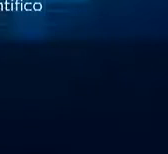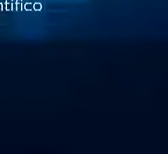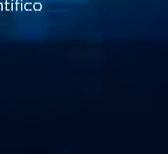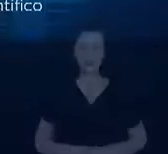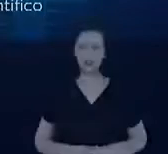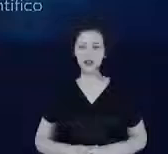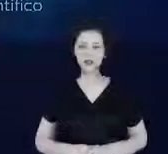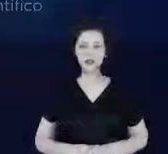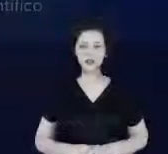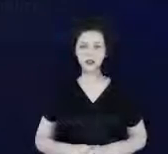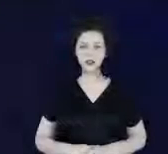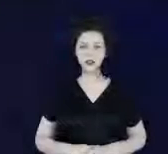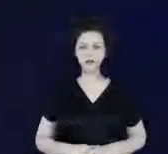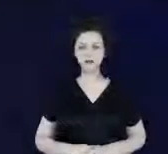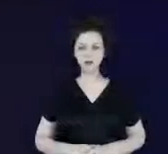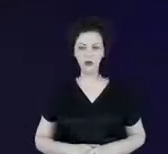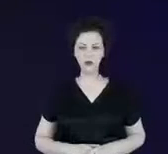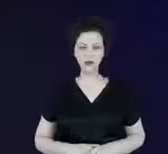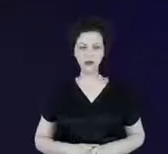Oi